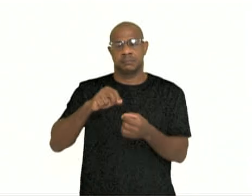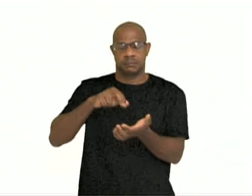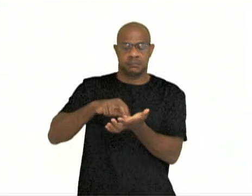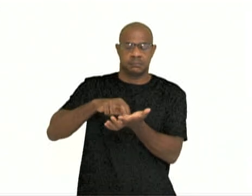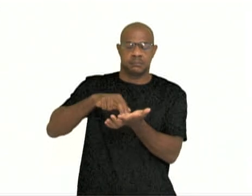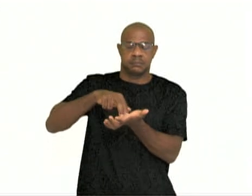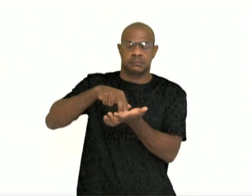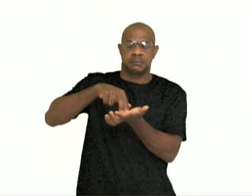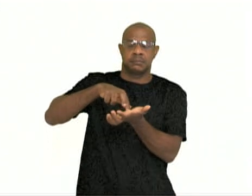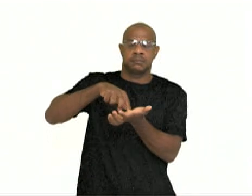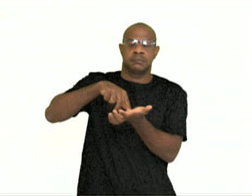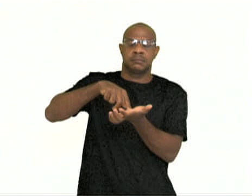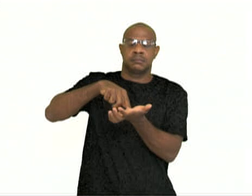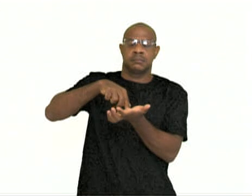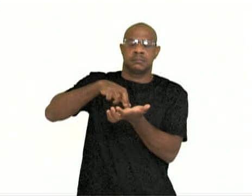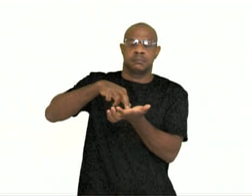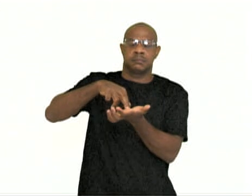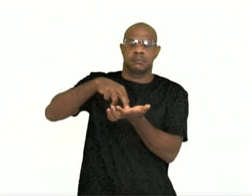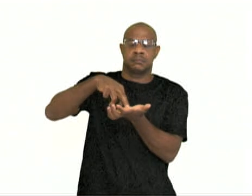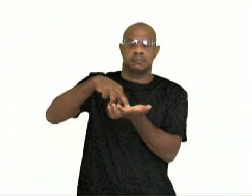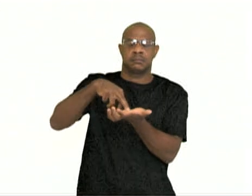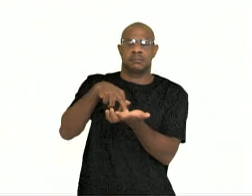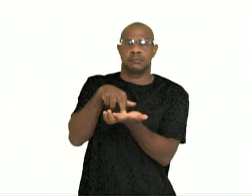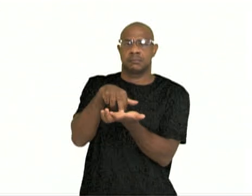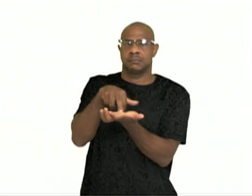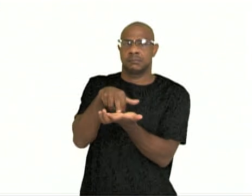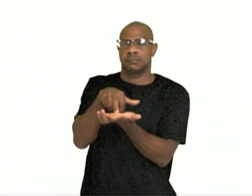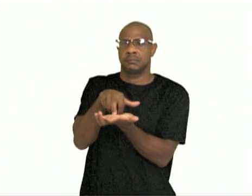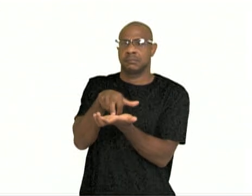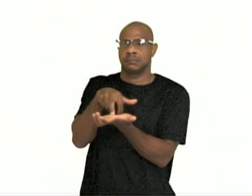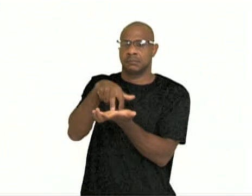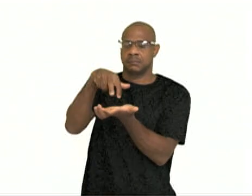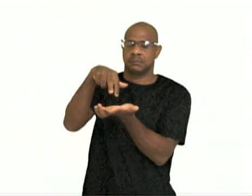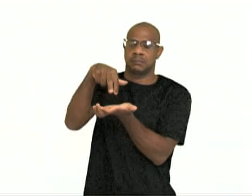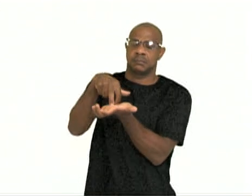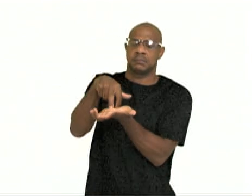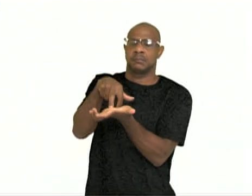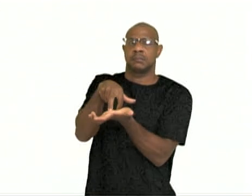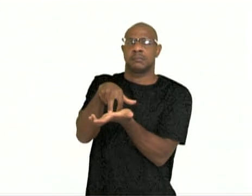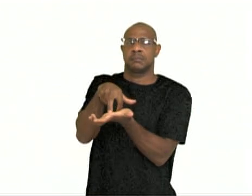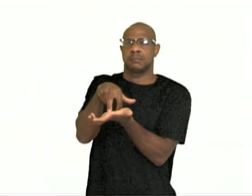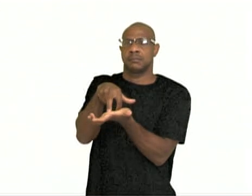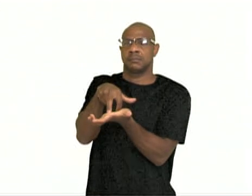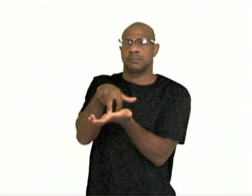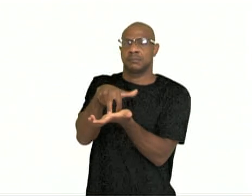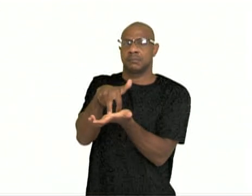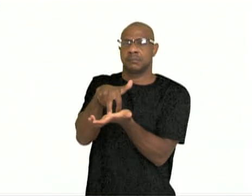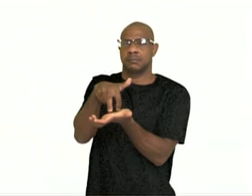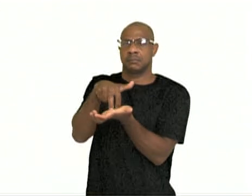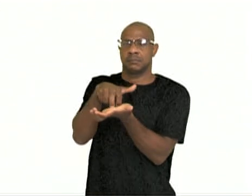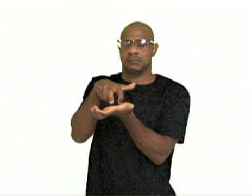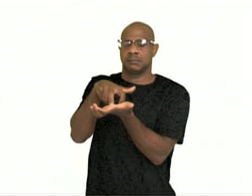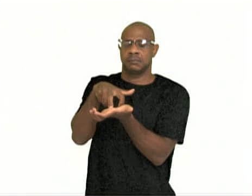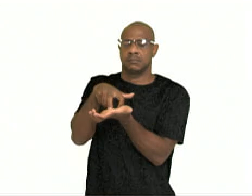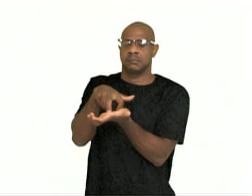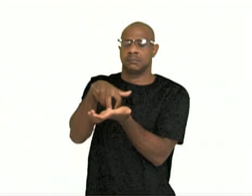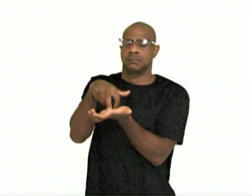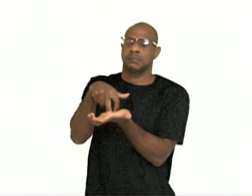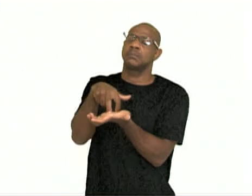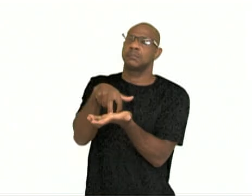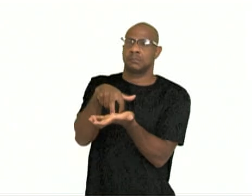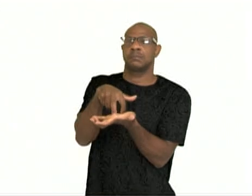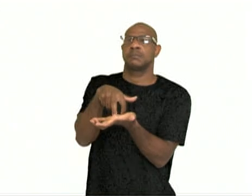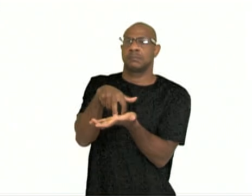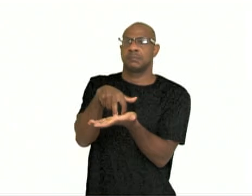direito, dando um passo grande para trás. Os joelhos ficam semiflexionados, o tronco levemente inclinado